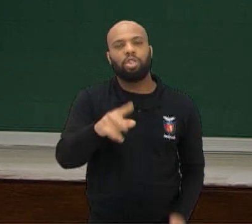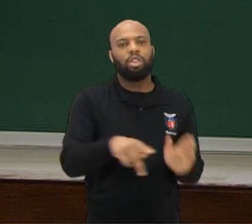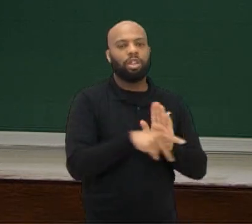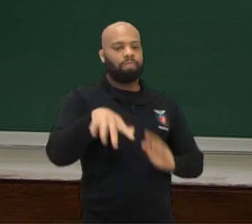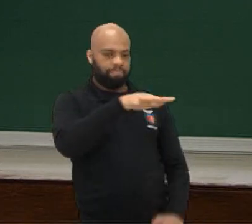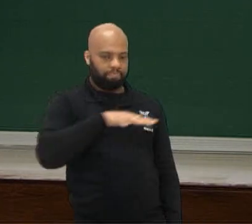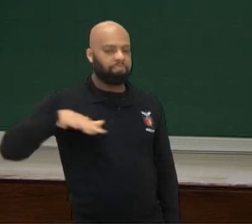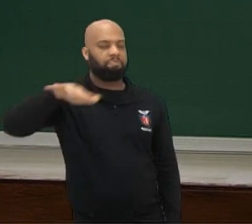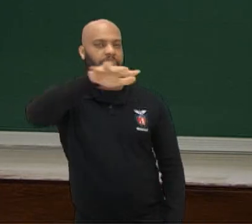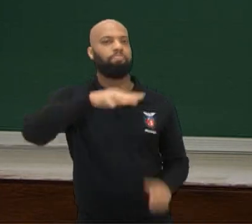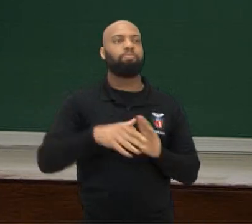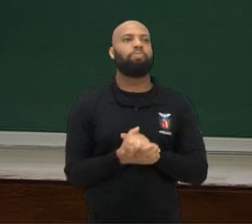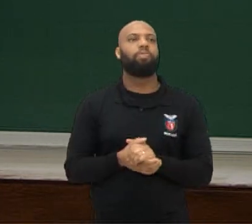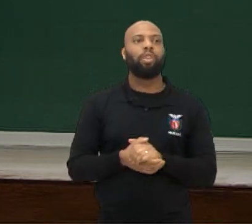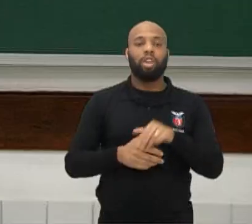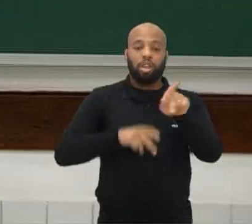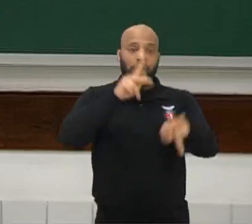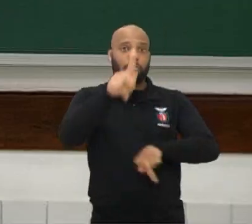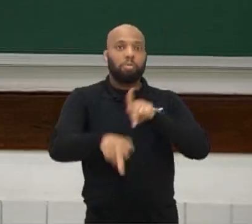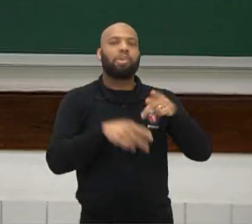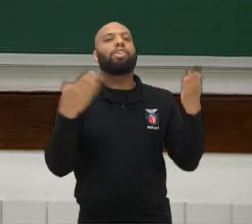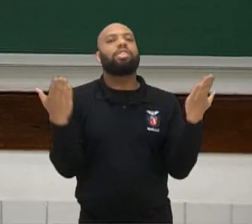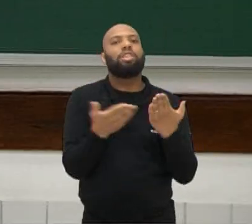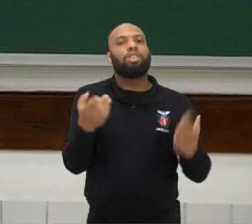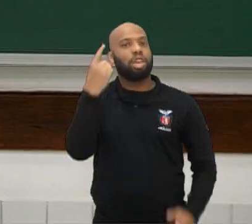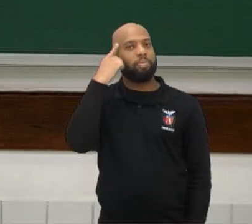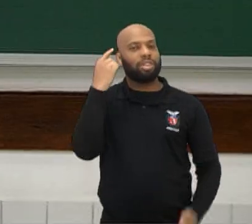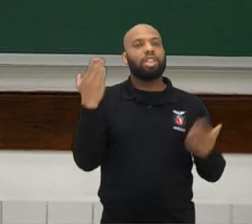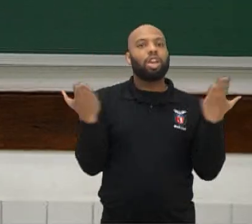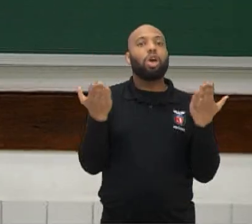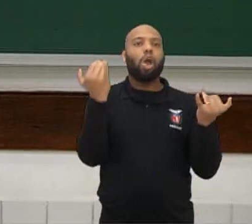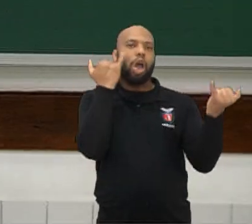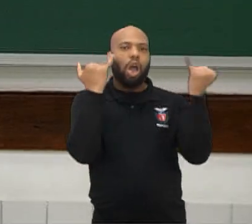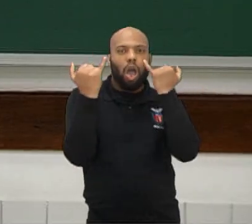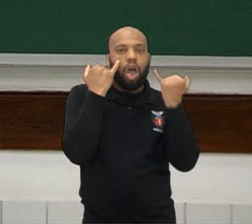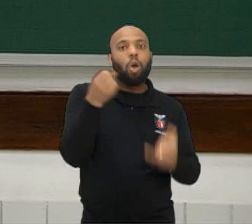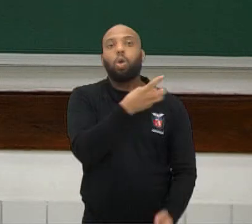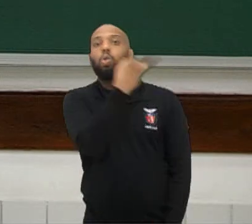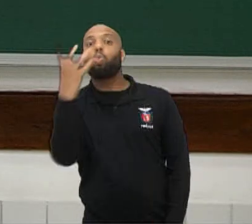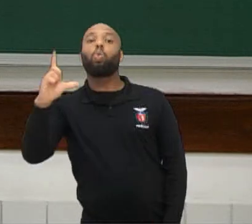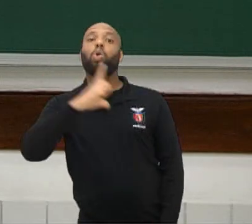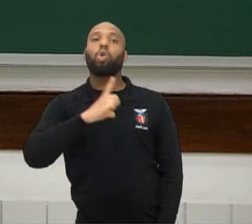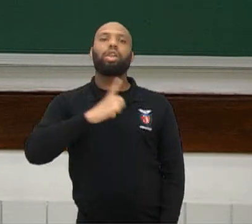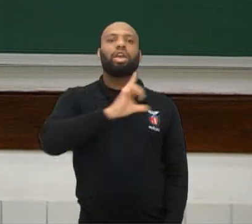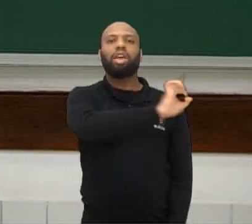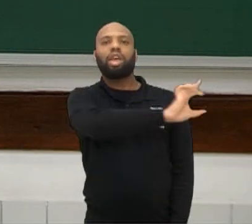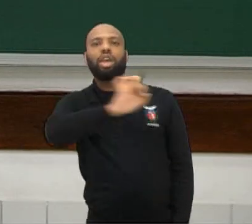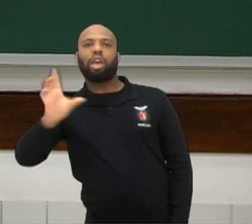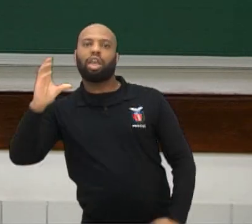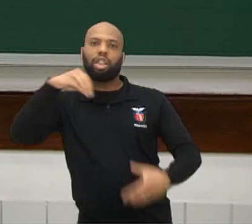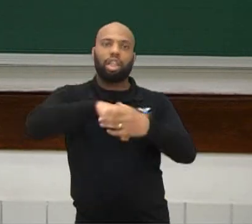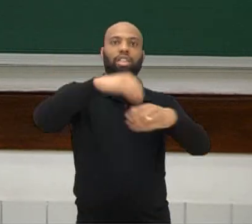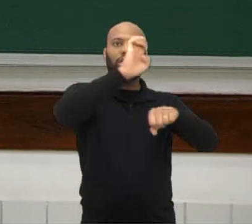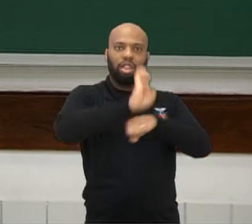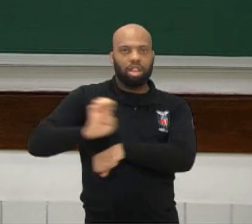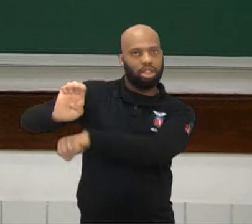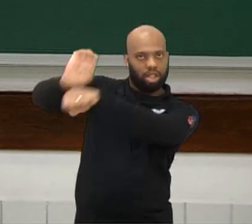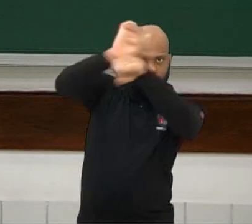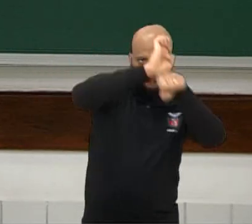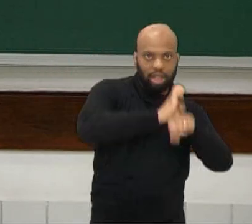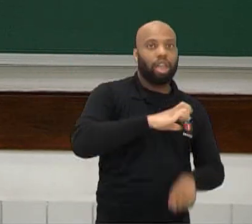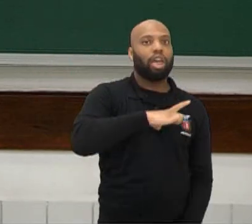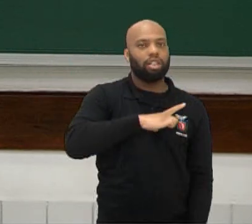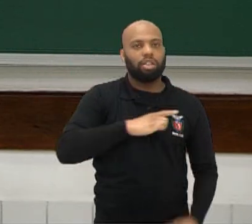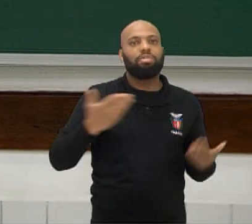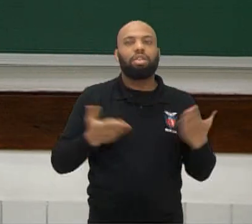região. População, então pensando um pouquinho em dados quantitativos, né? Quanto eu tenho de população em cada